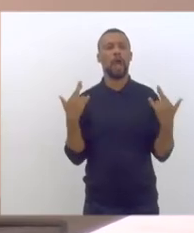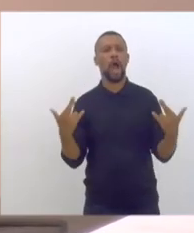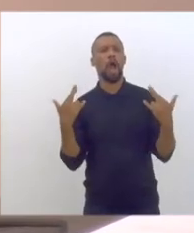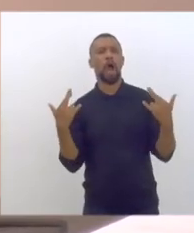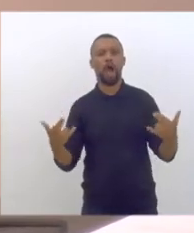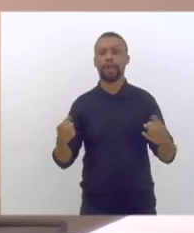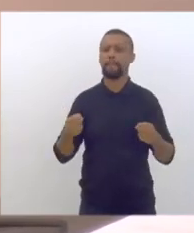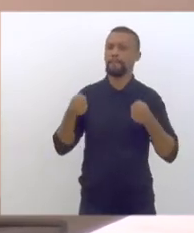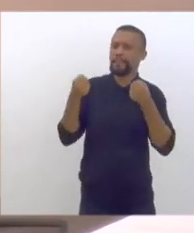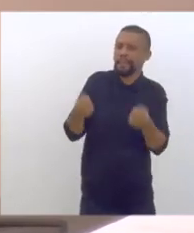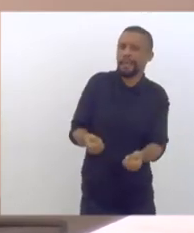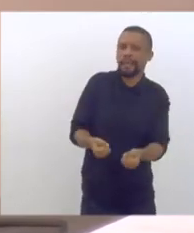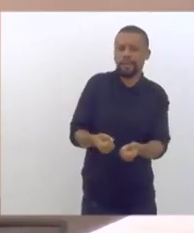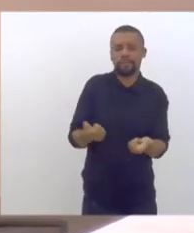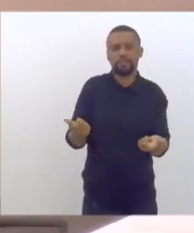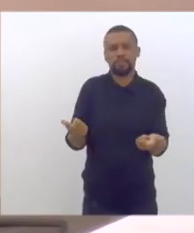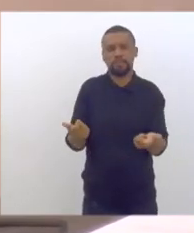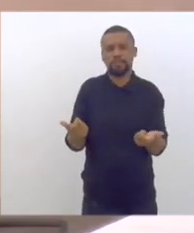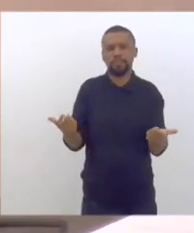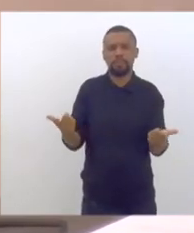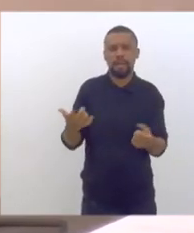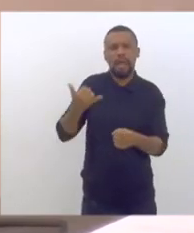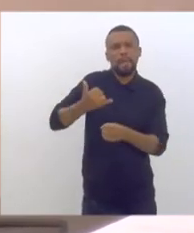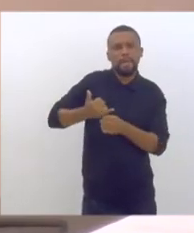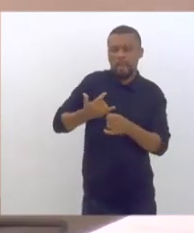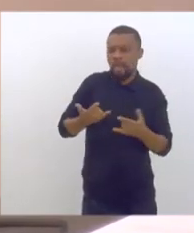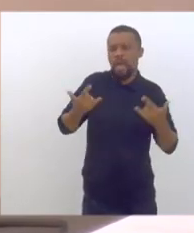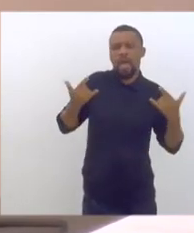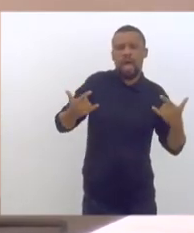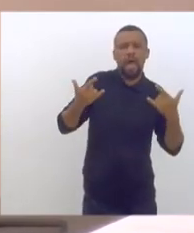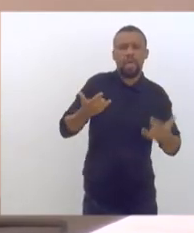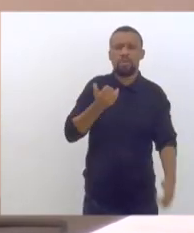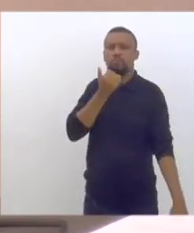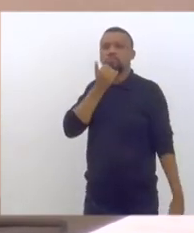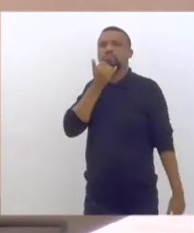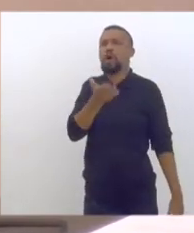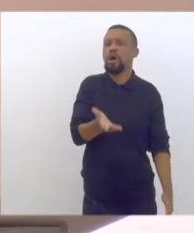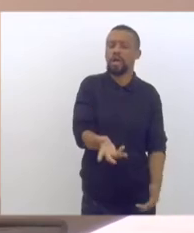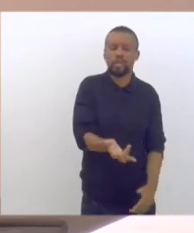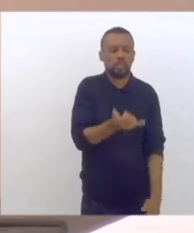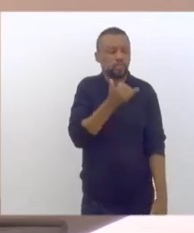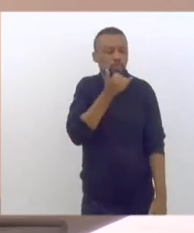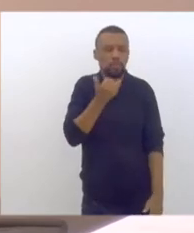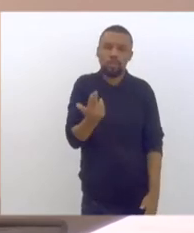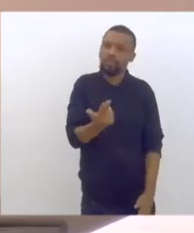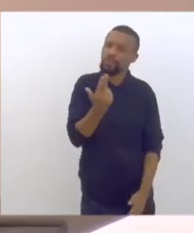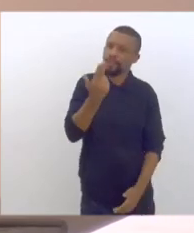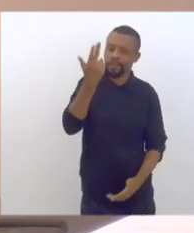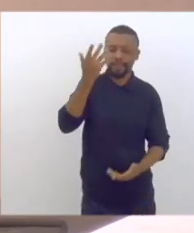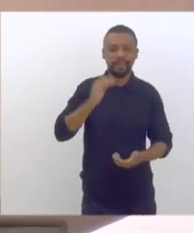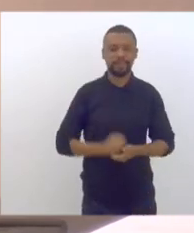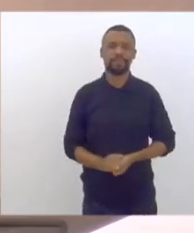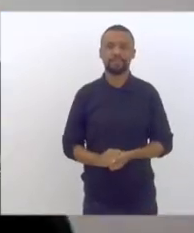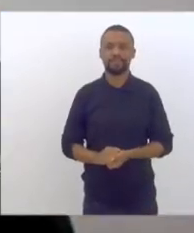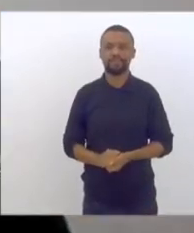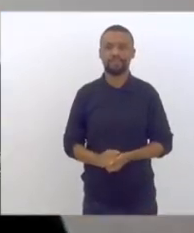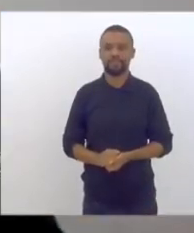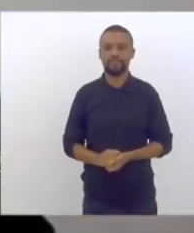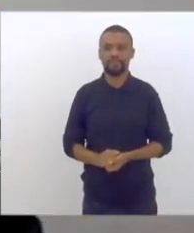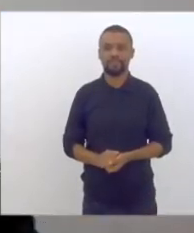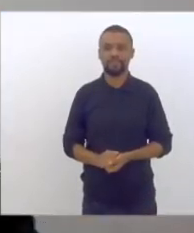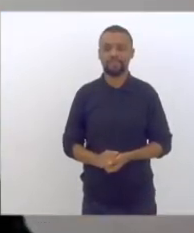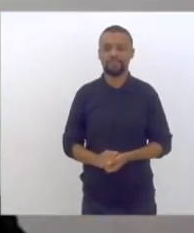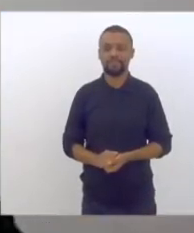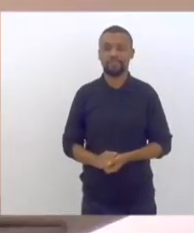pesado ao heavy metal minha língua quase quebra do deputado presidente a